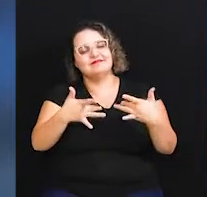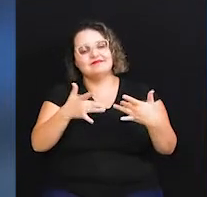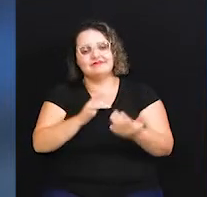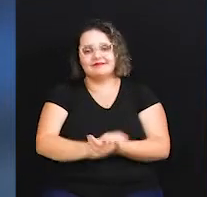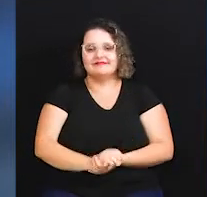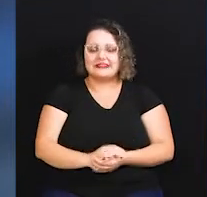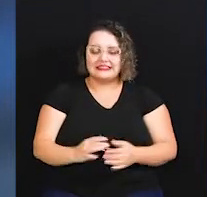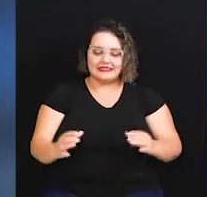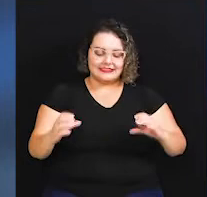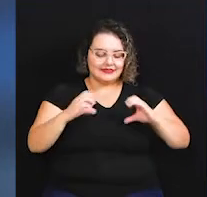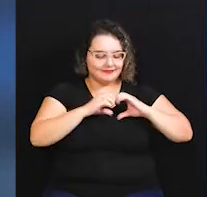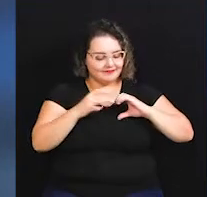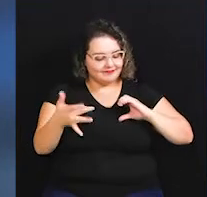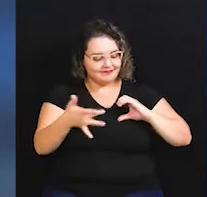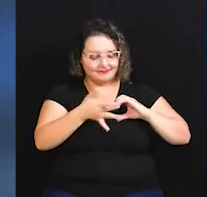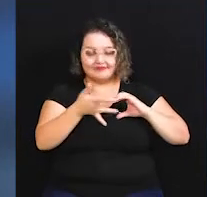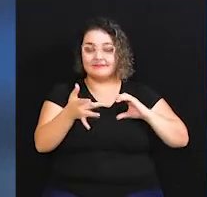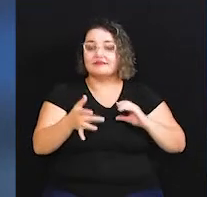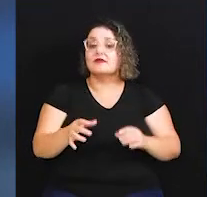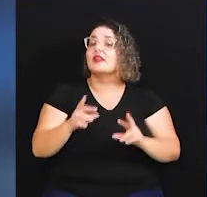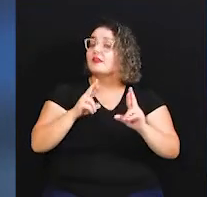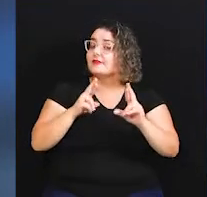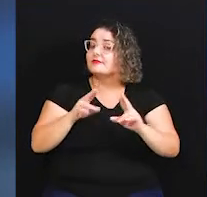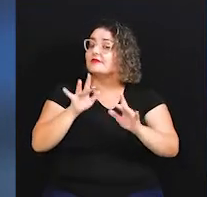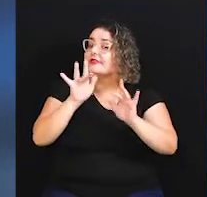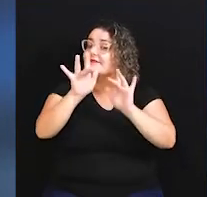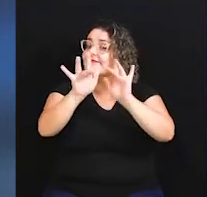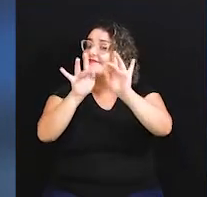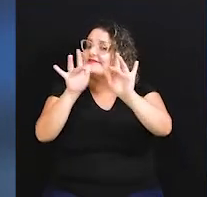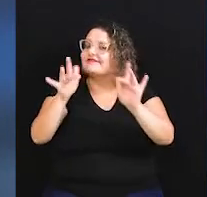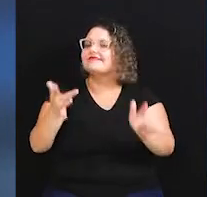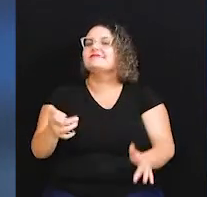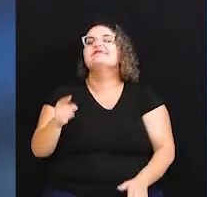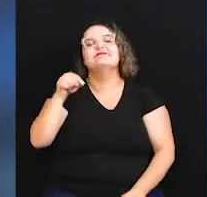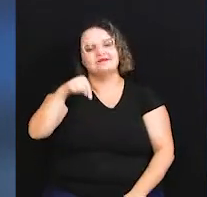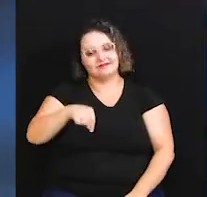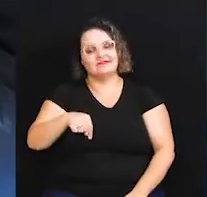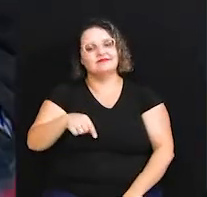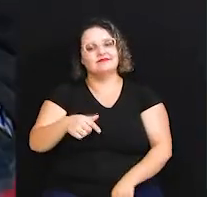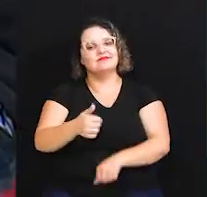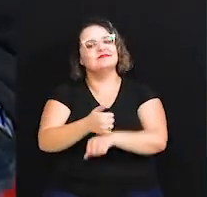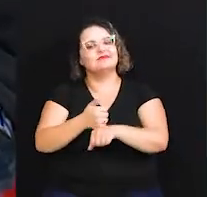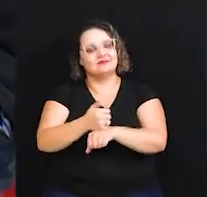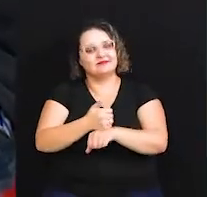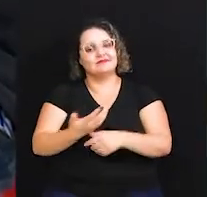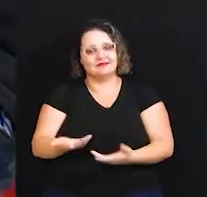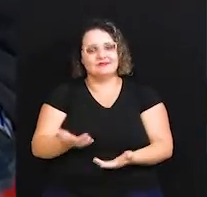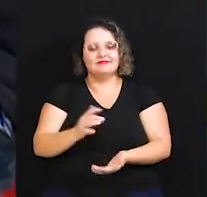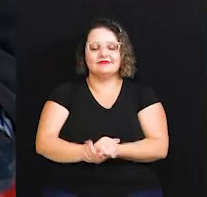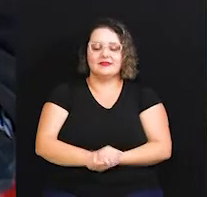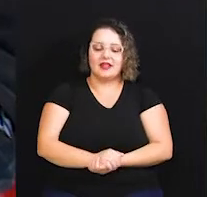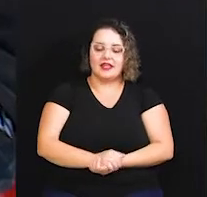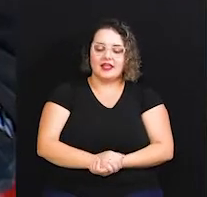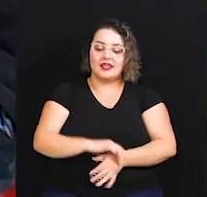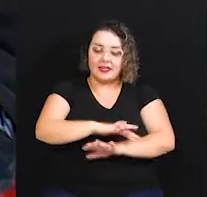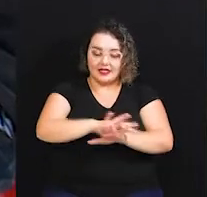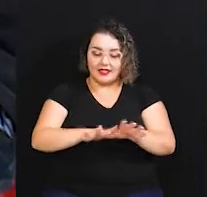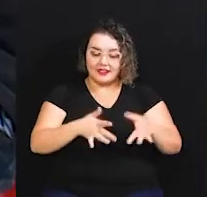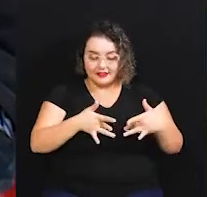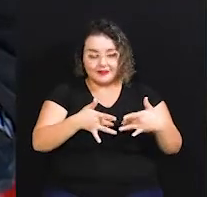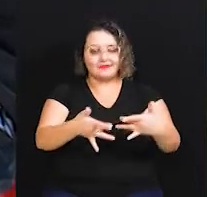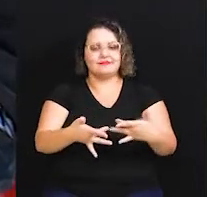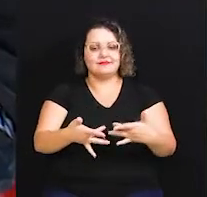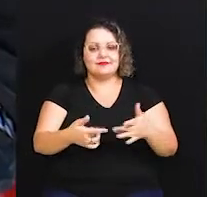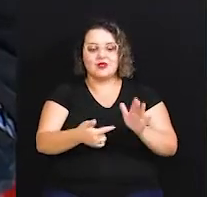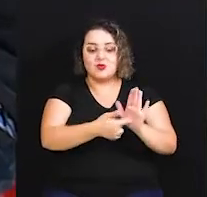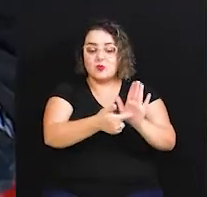tocada com esse projeto, e eu espero que tenha tocado alguém aí do outro lado também, que essa é a função do Mãos Solidárias, de